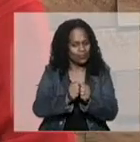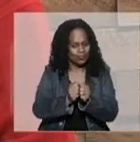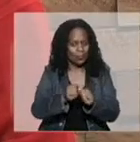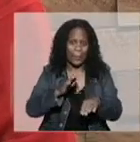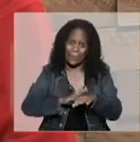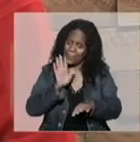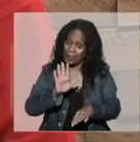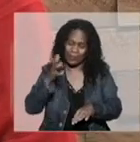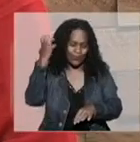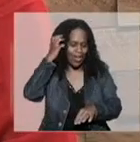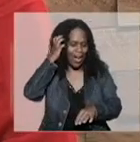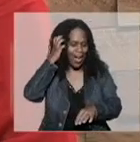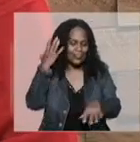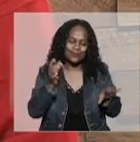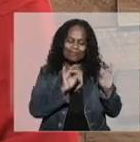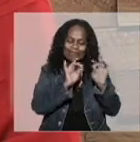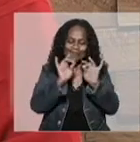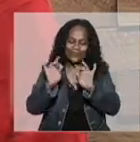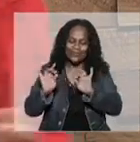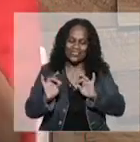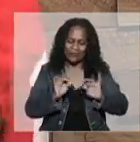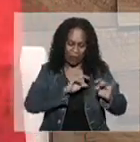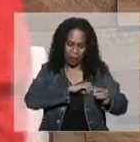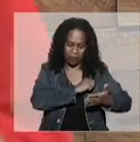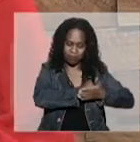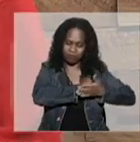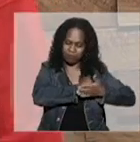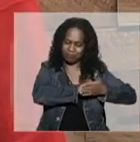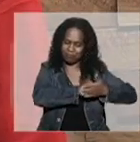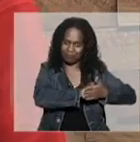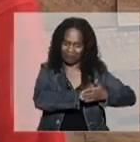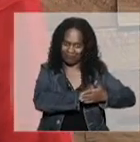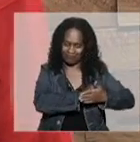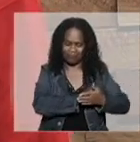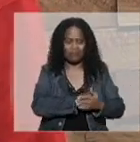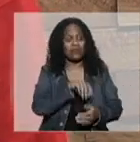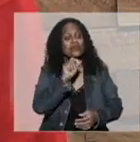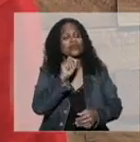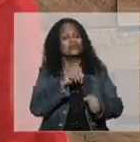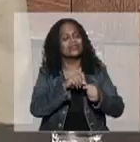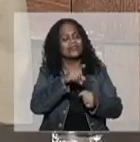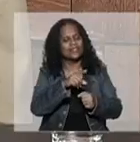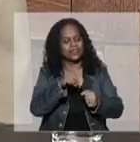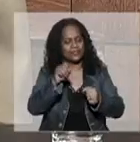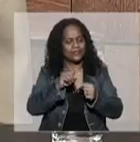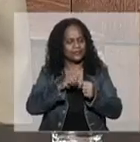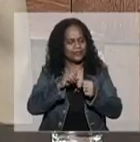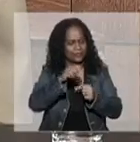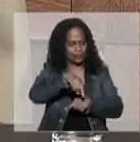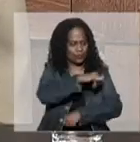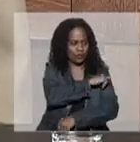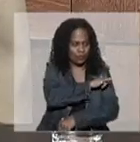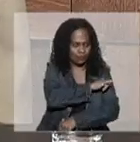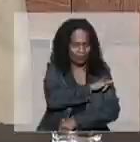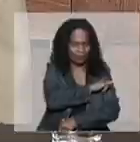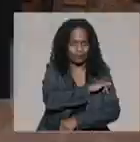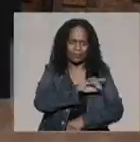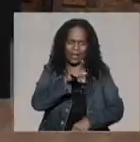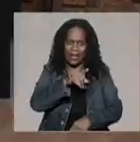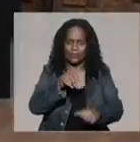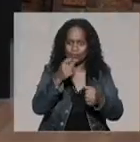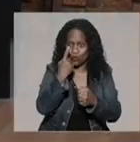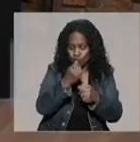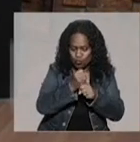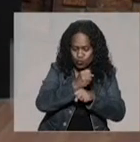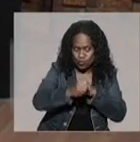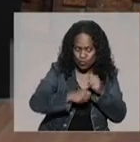Mas o rádio sempre falando alto. Sempre. Sempre pulsando. E o que te fez vir para o Rio de Janeiro? Mas aí eu fiz também locução esportiva lá. Foi?